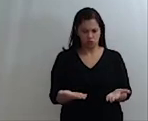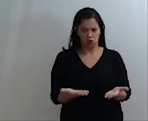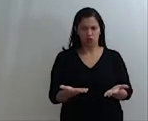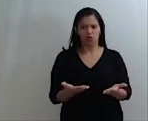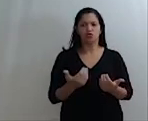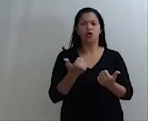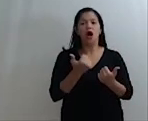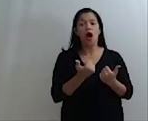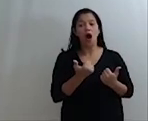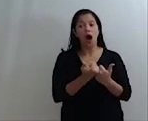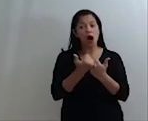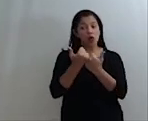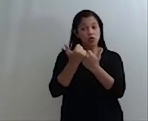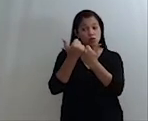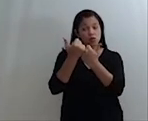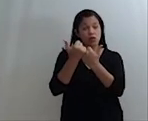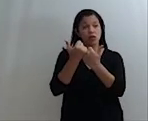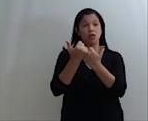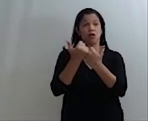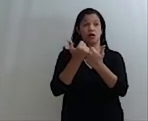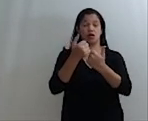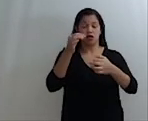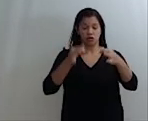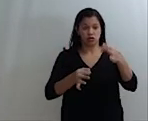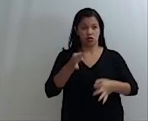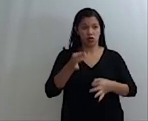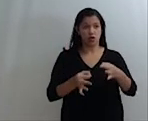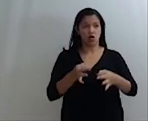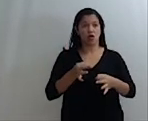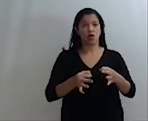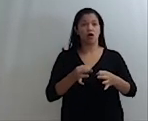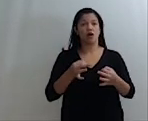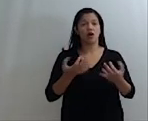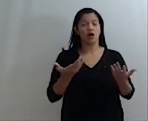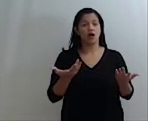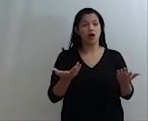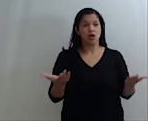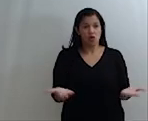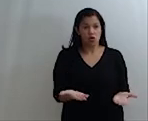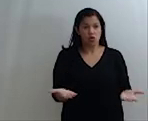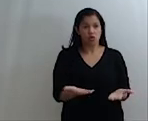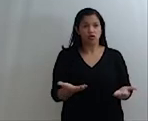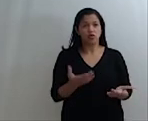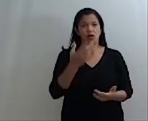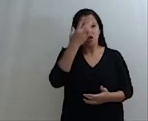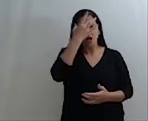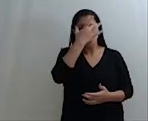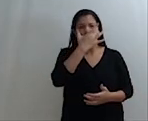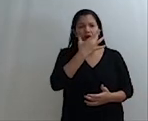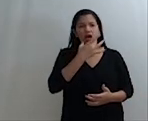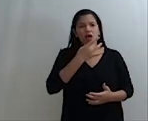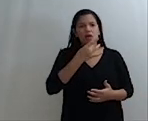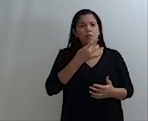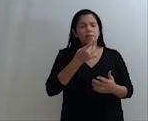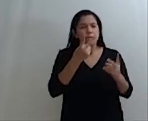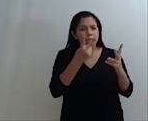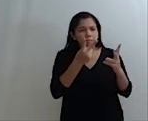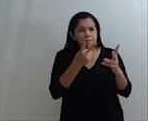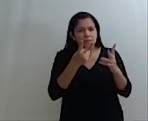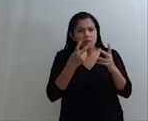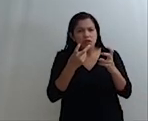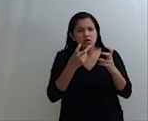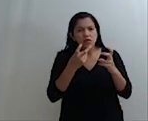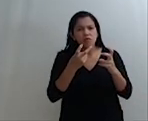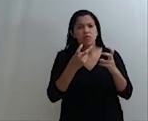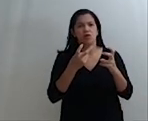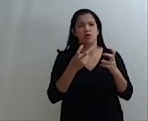justiça eu diria que o o crime de roubo a rainha das provas é o reconhecimento e portanto ele deveria ter um